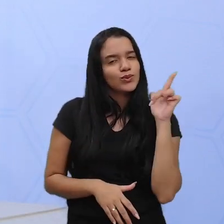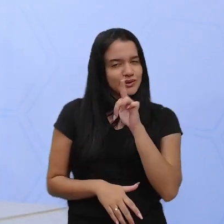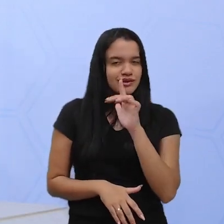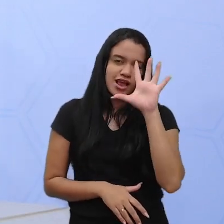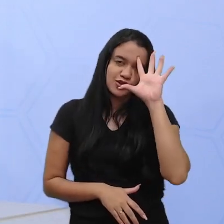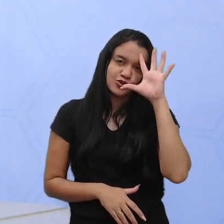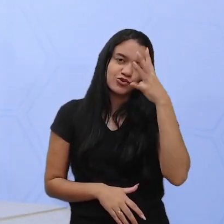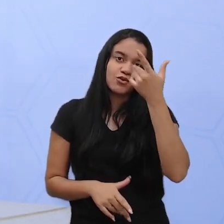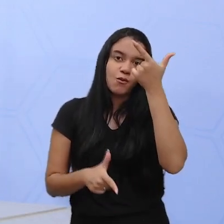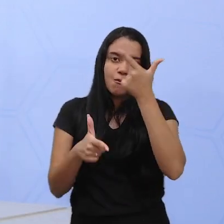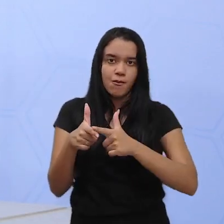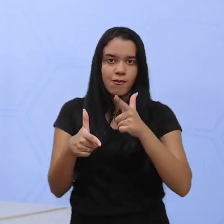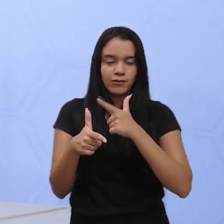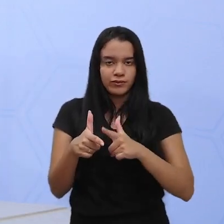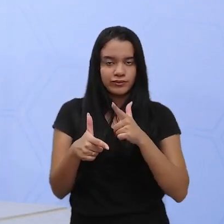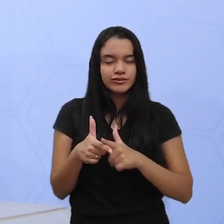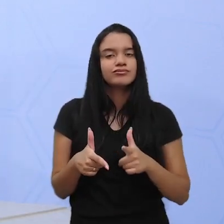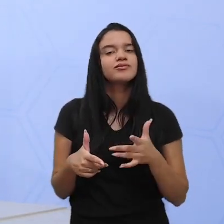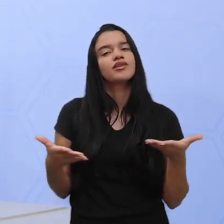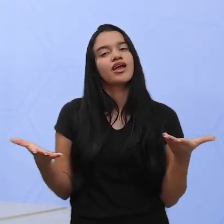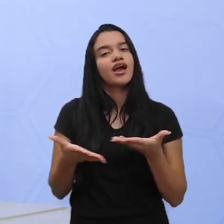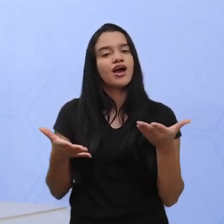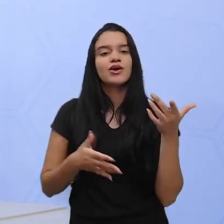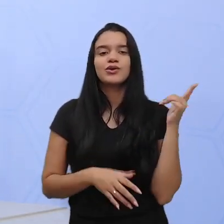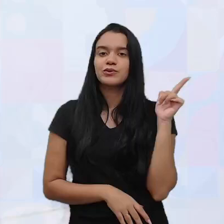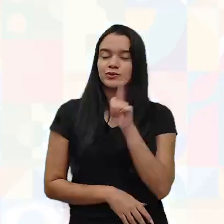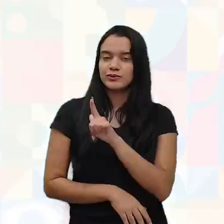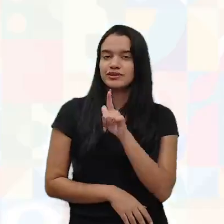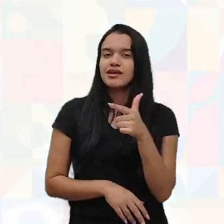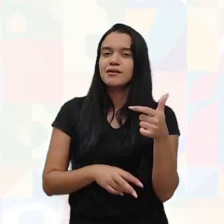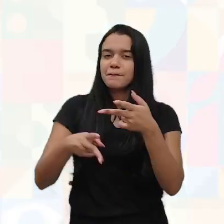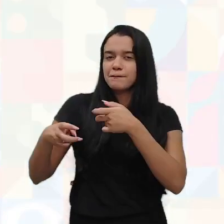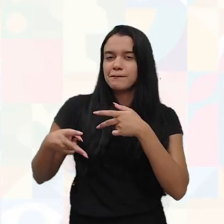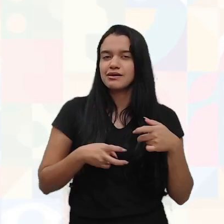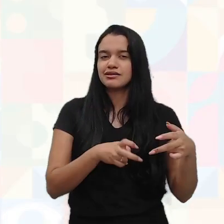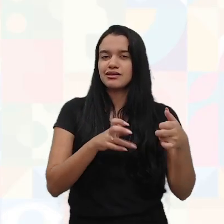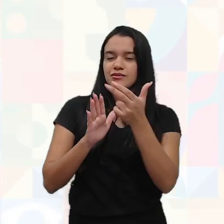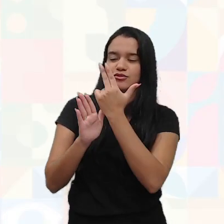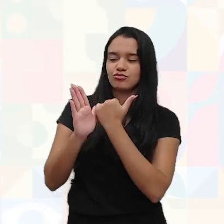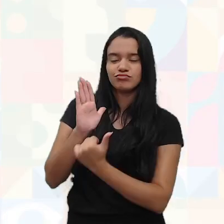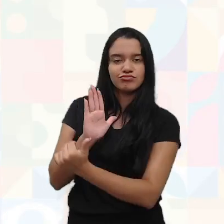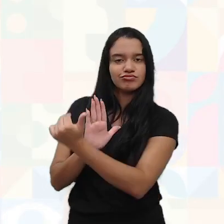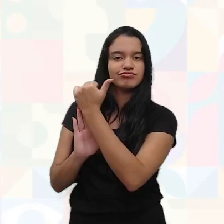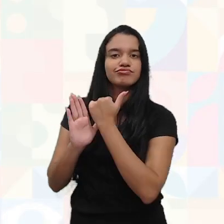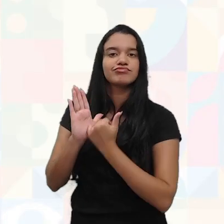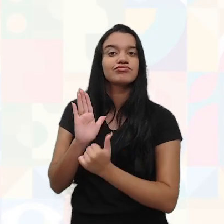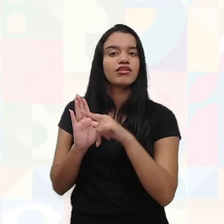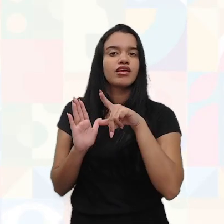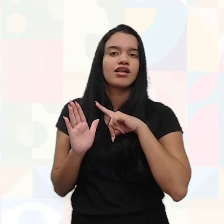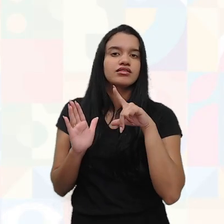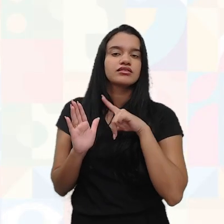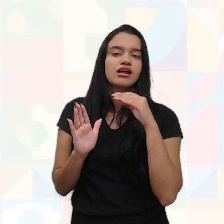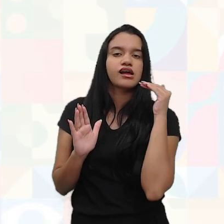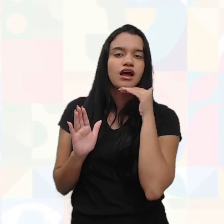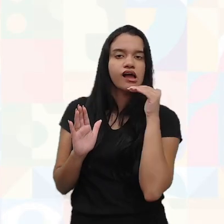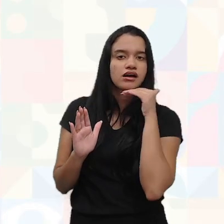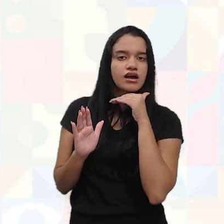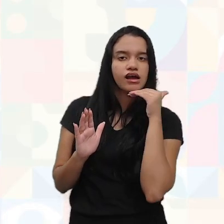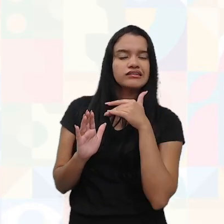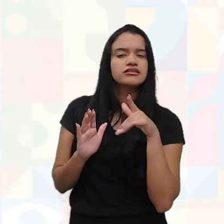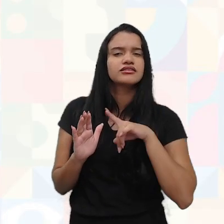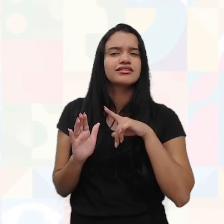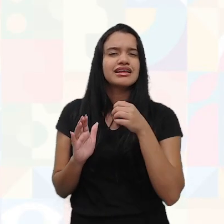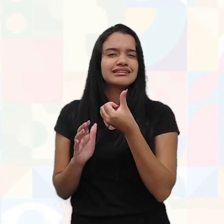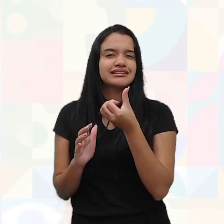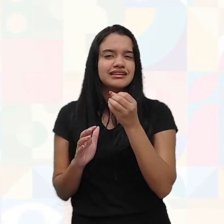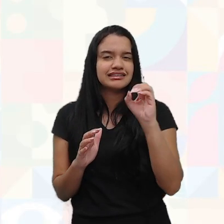resolver esse problema e ele já consegue, a gente pode ver ali pelo desenho, né? Inclusive ele sofreu alguns danos, né? Porque isso aí já tem